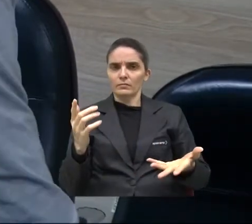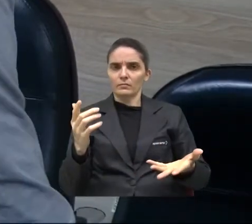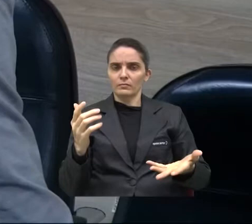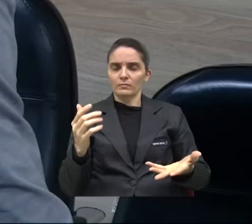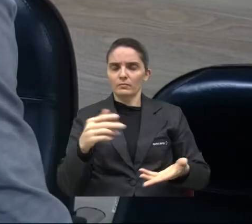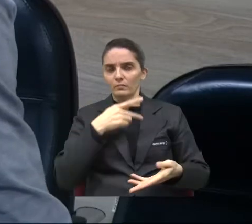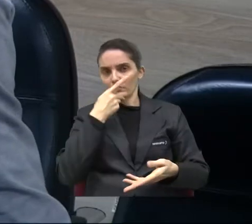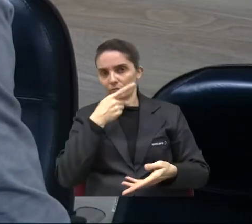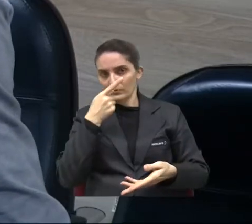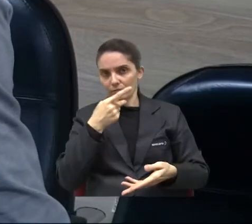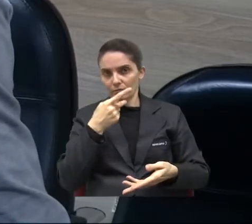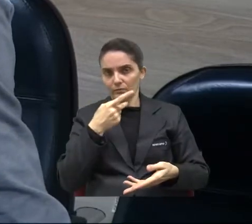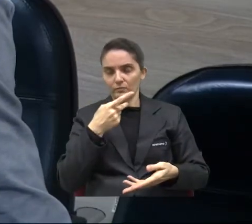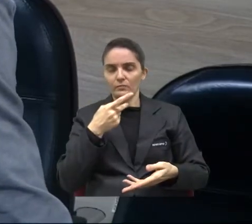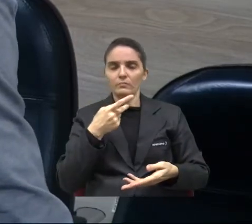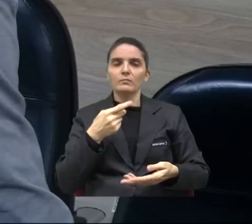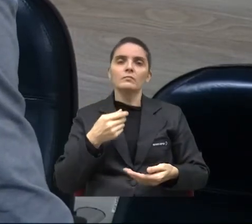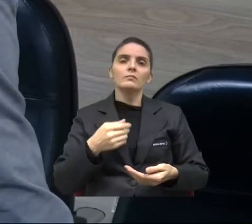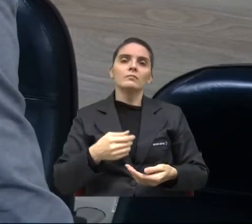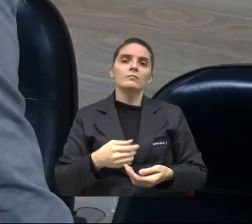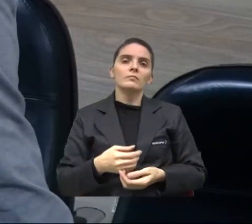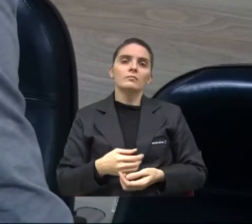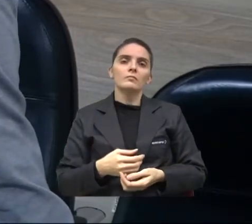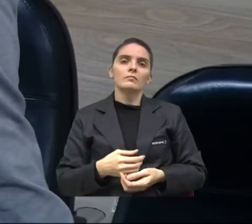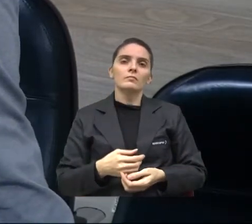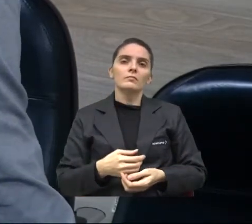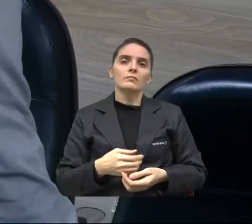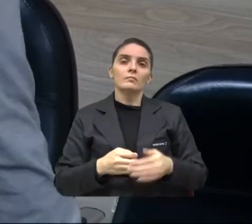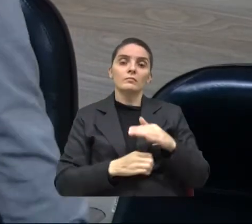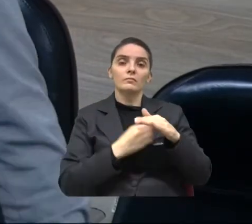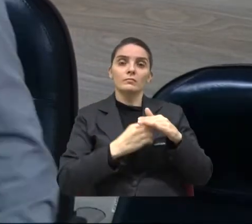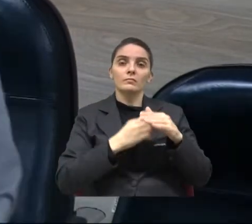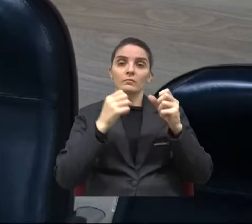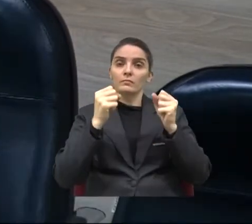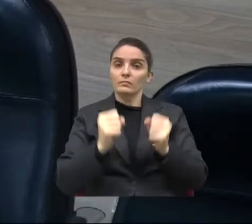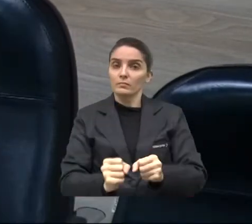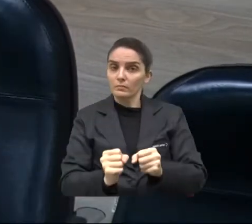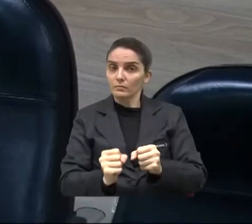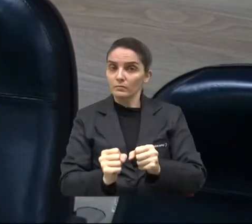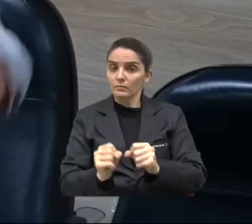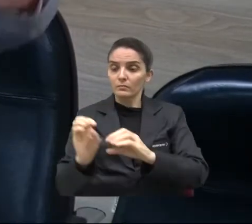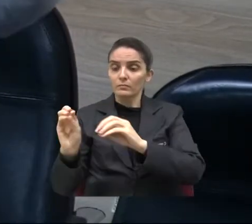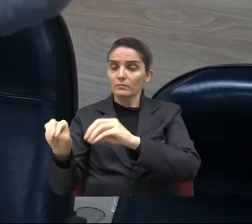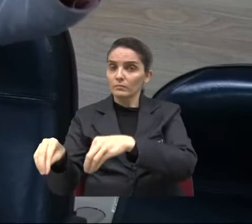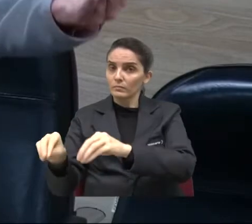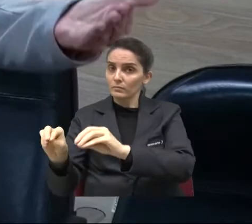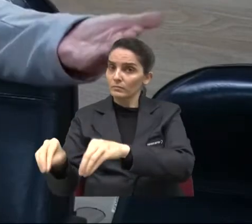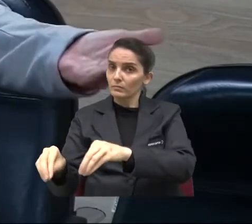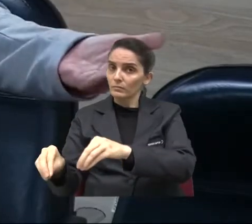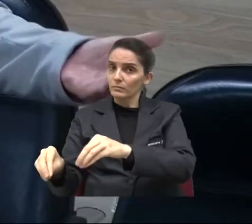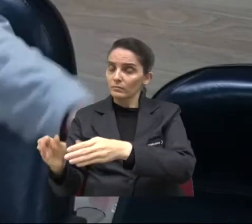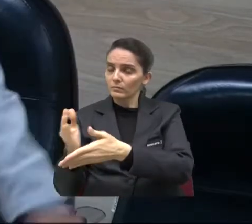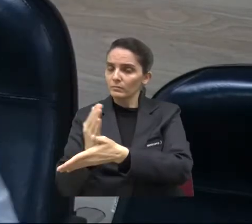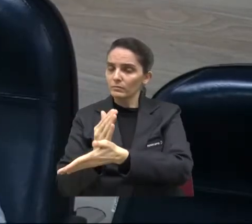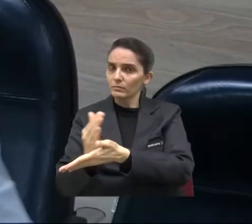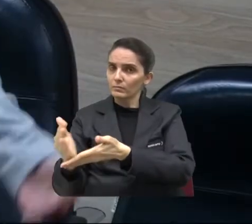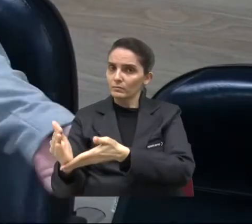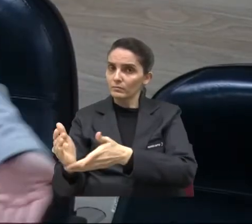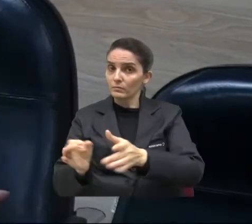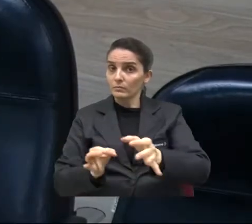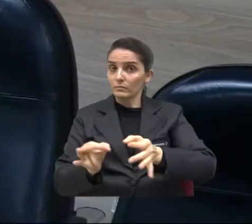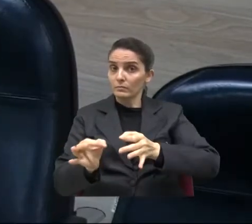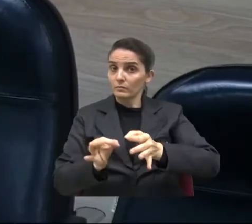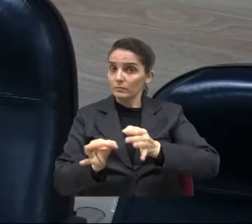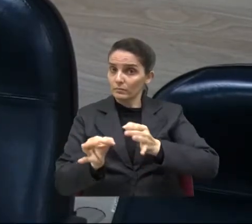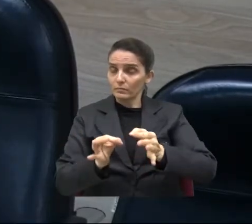daremos, se assim os vereadores votarem, daremos a possibilidade de que se possa entrar com um projeto,